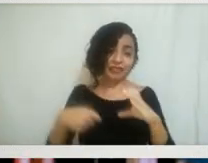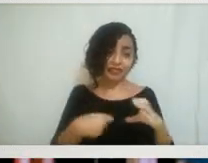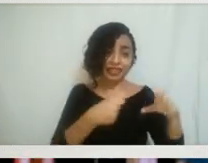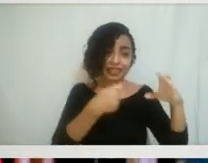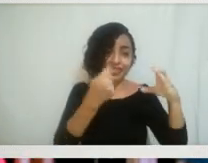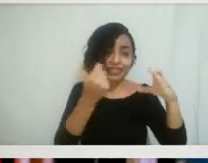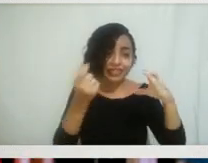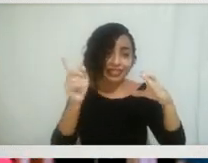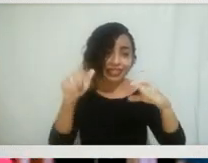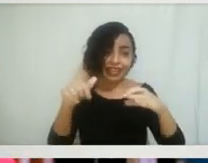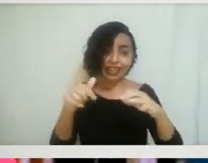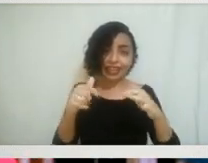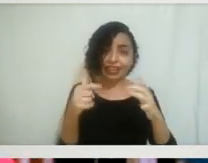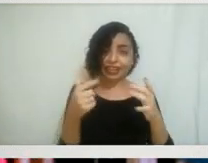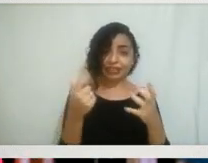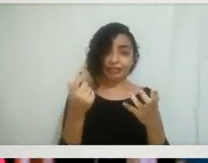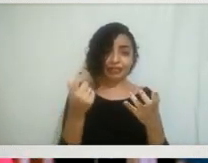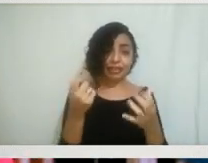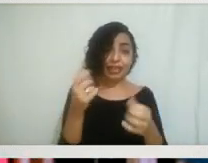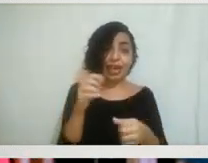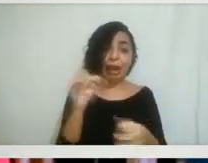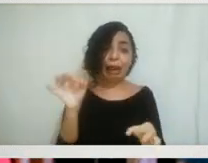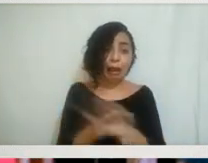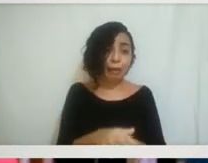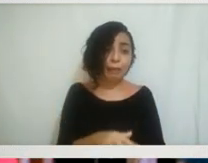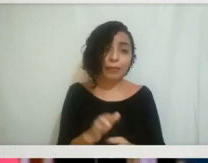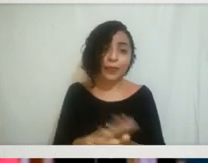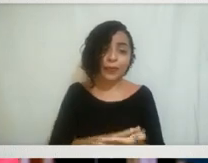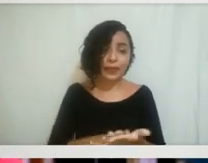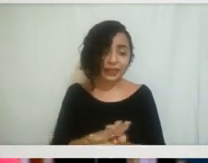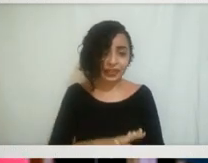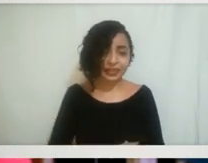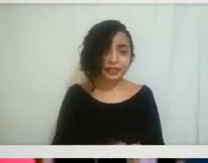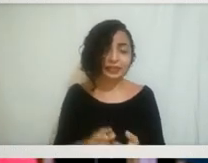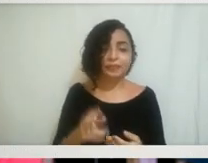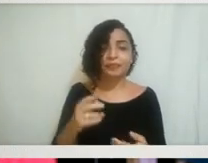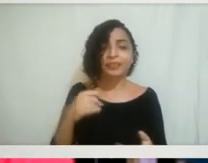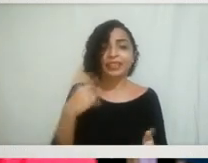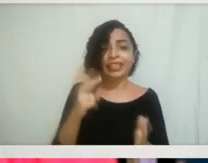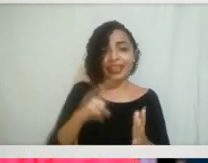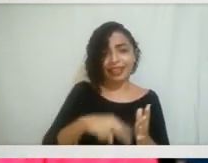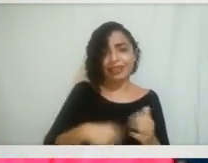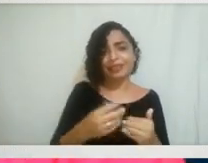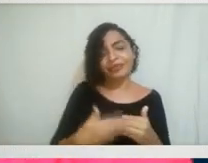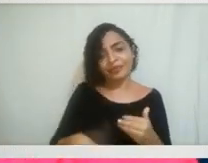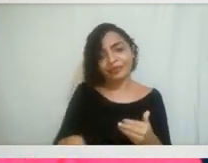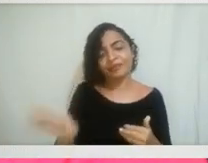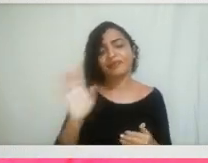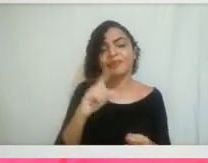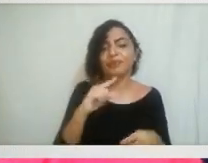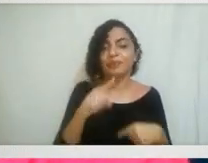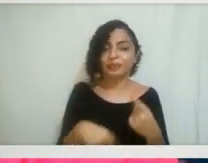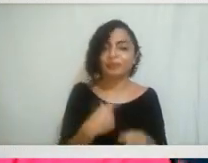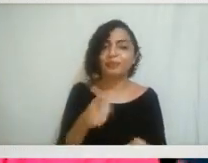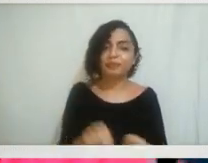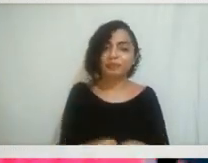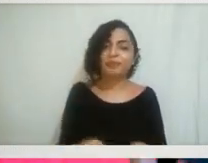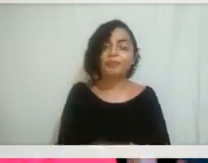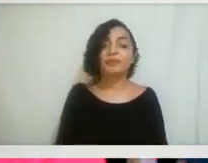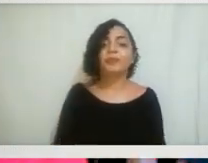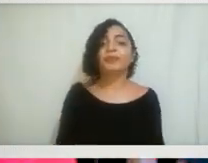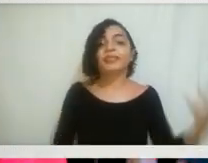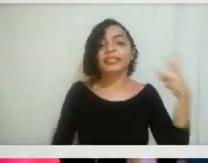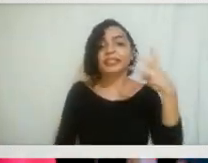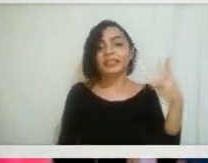essa gravação que acabou se tornando inacabado. E a gente vai conhecer os detalhes dessa história ao ler esse livro, vou trazer aqui para